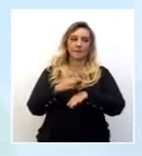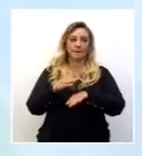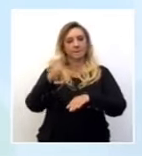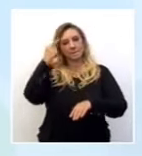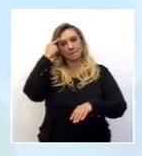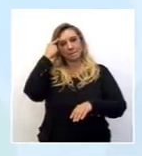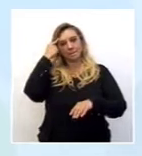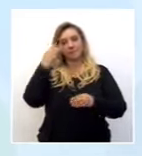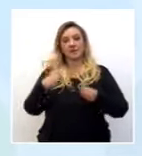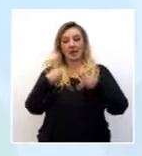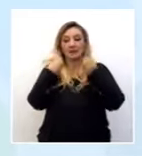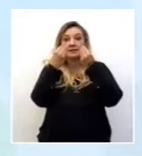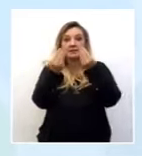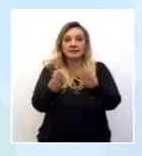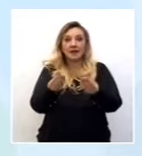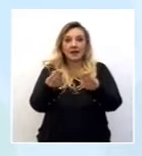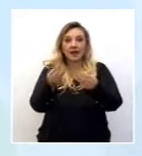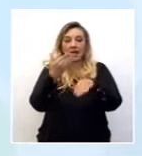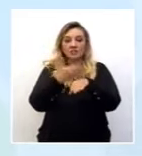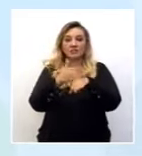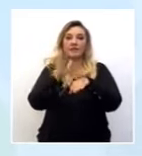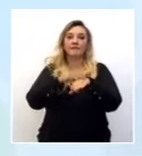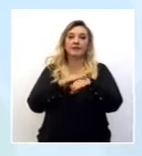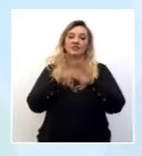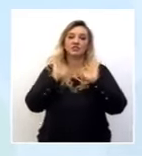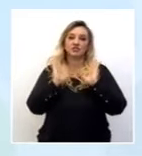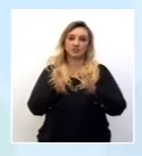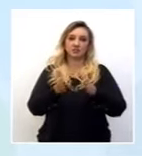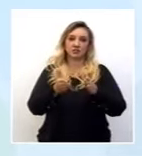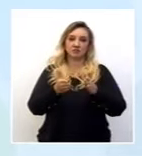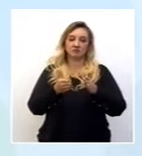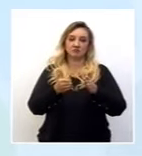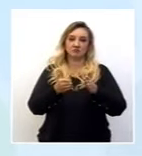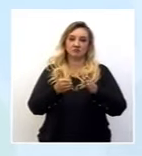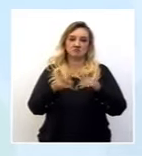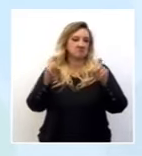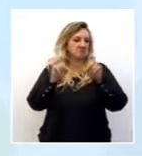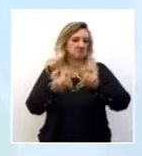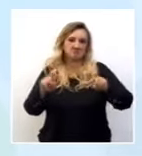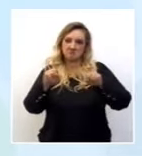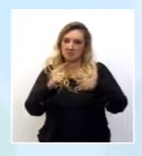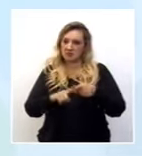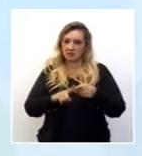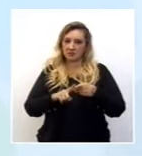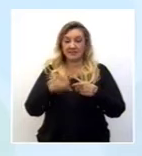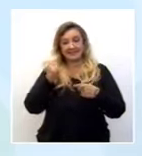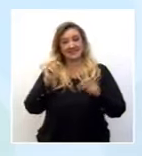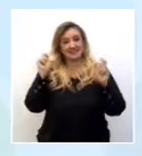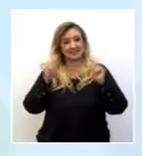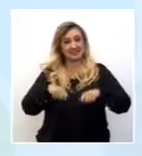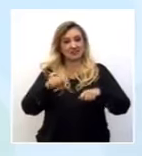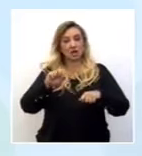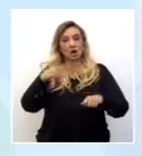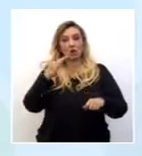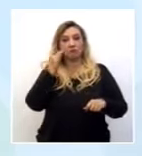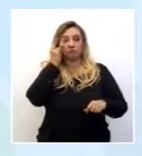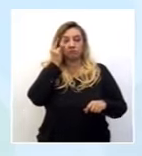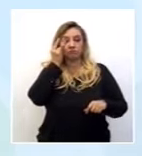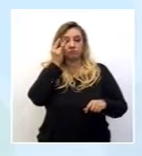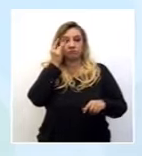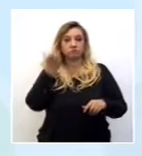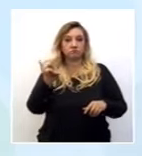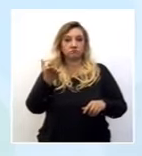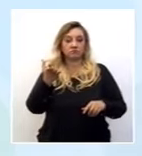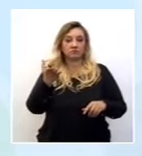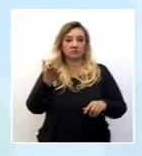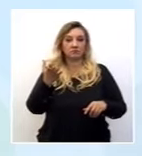Considerar a entrega das atividades realizadas, seja por meios digitais, quando possível, ou físicos,